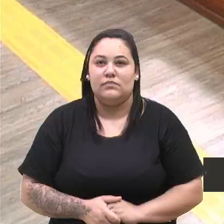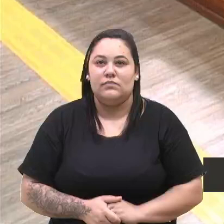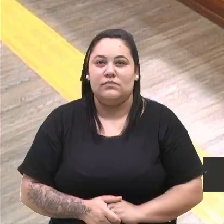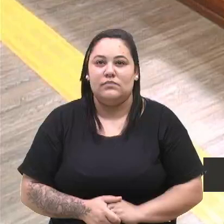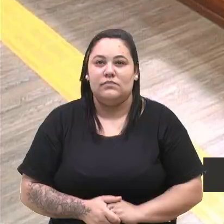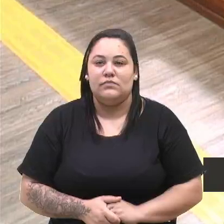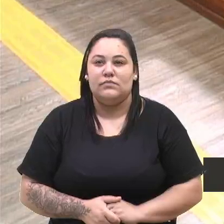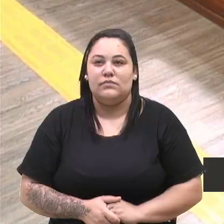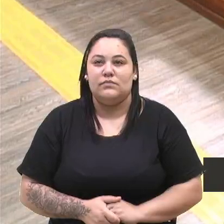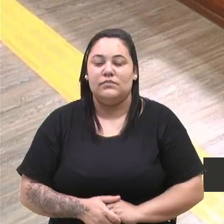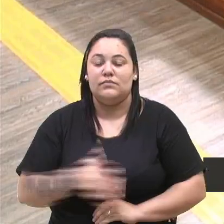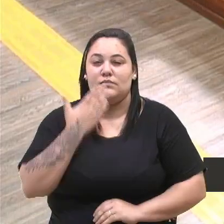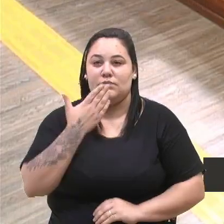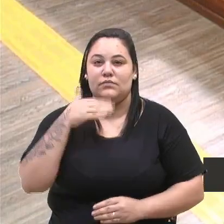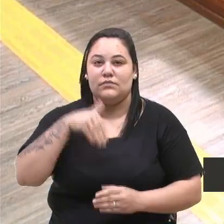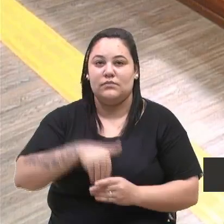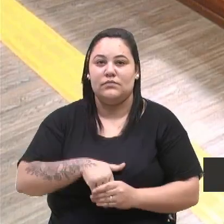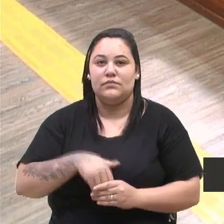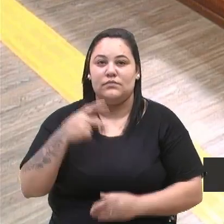de seus votos.